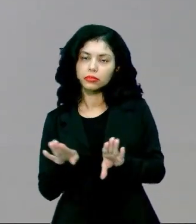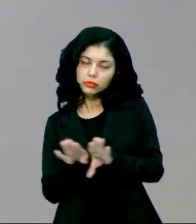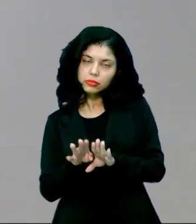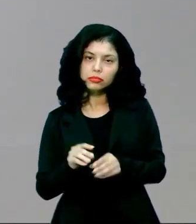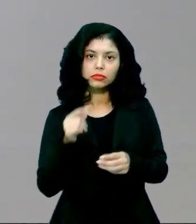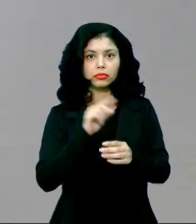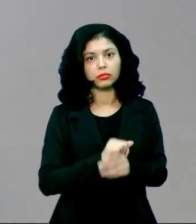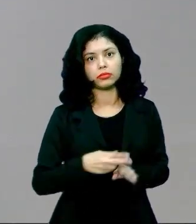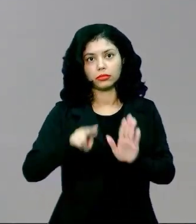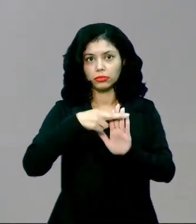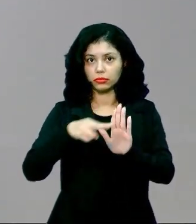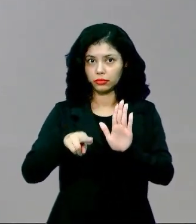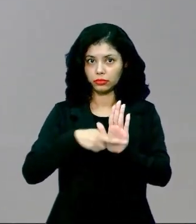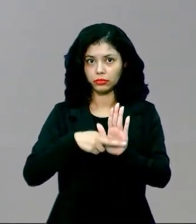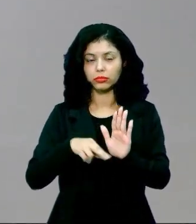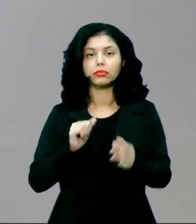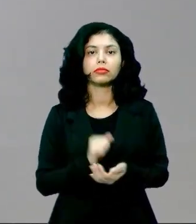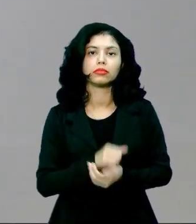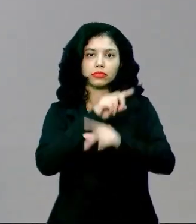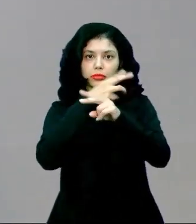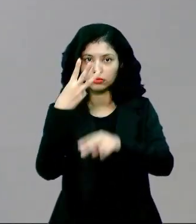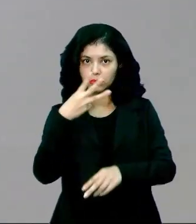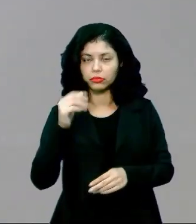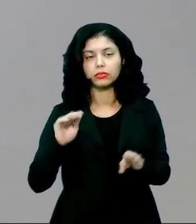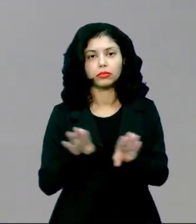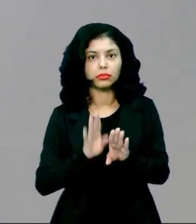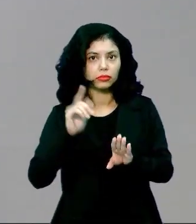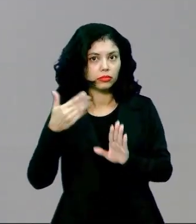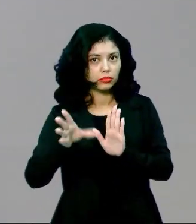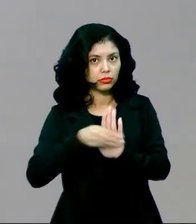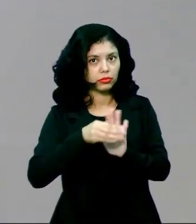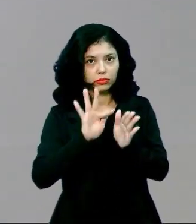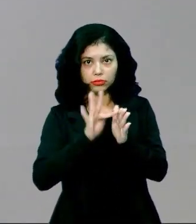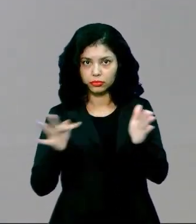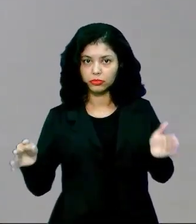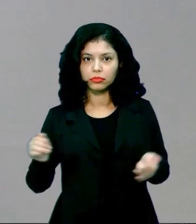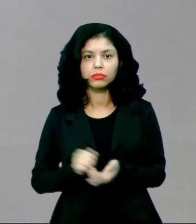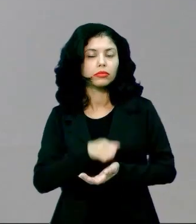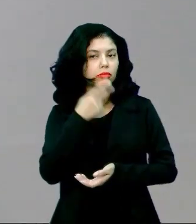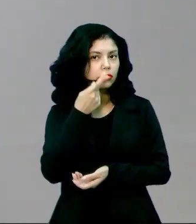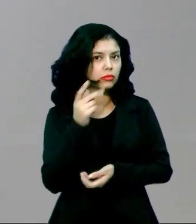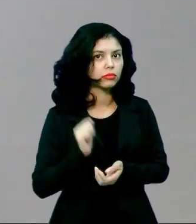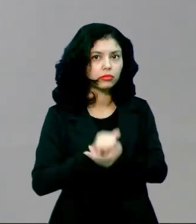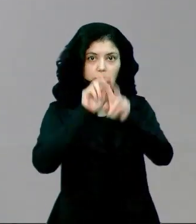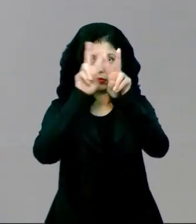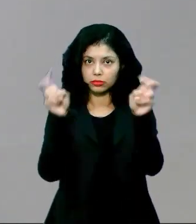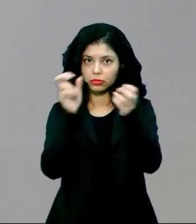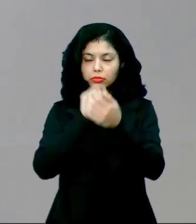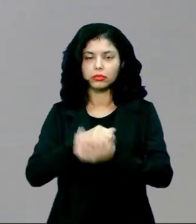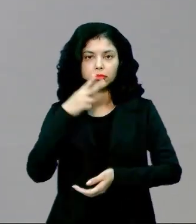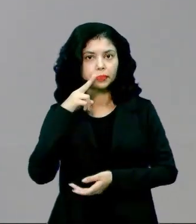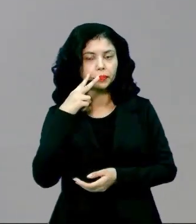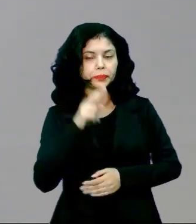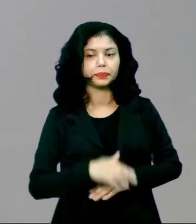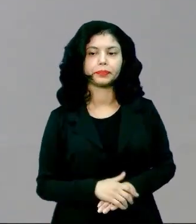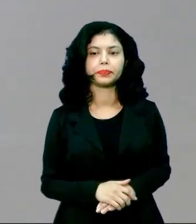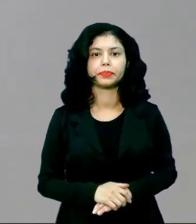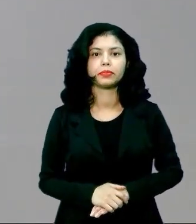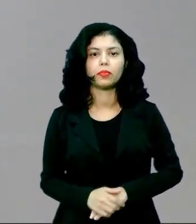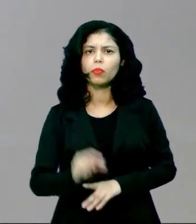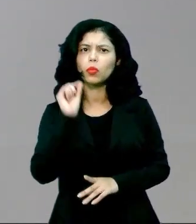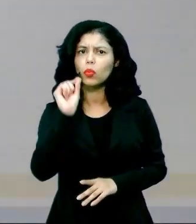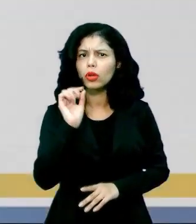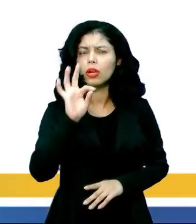regra de 3 ou a aplicação da fórmula. Bom, na aula de hoje, nós vamos falar um pouquinho sobre título. Então, olha só. O que